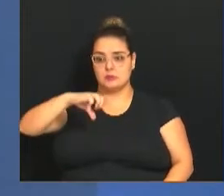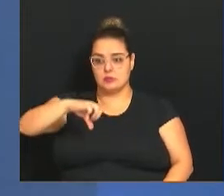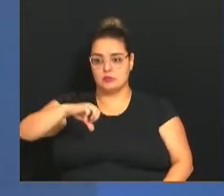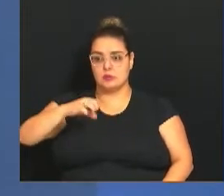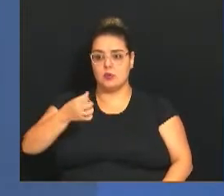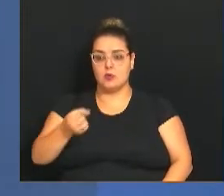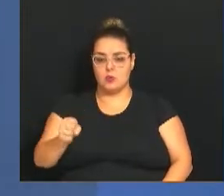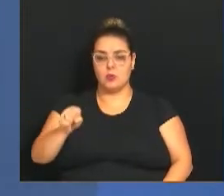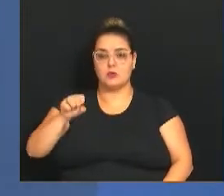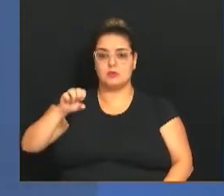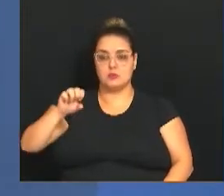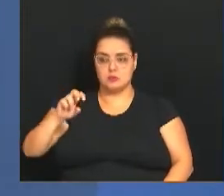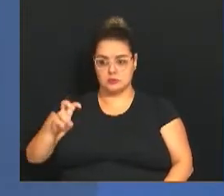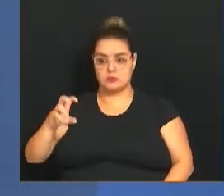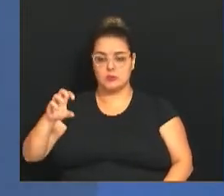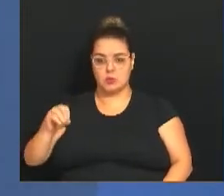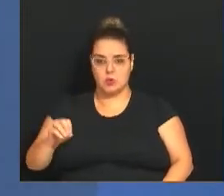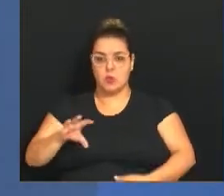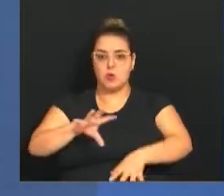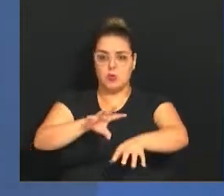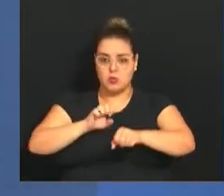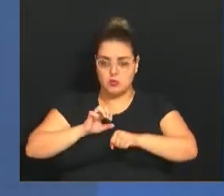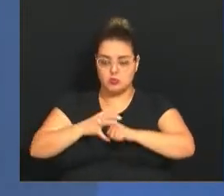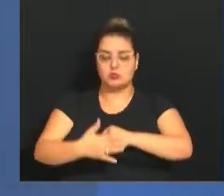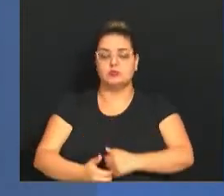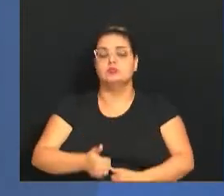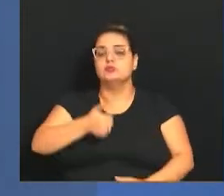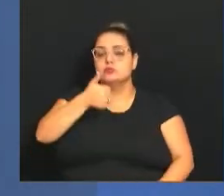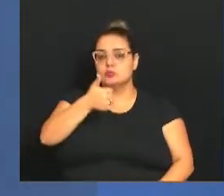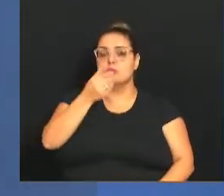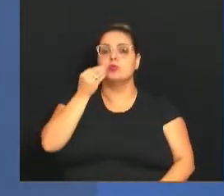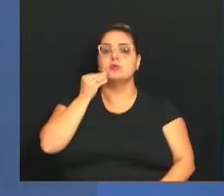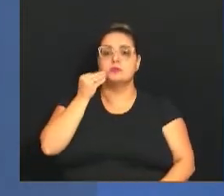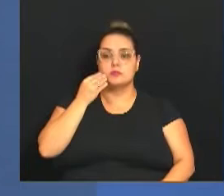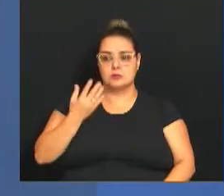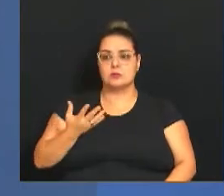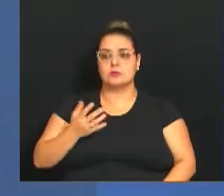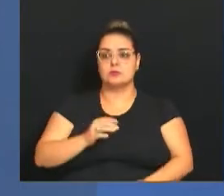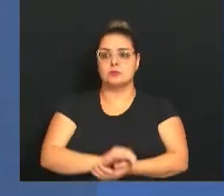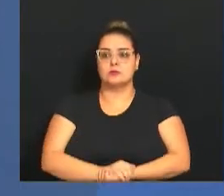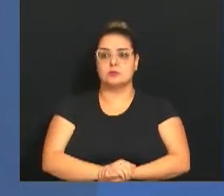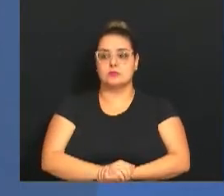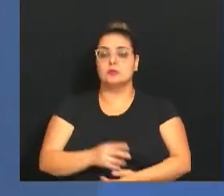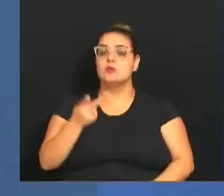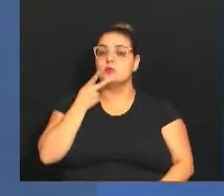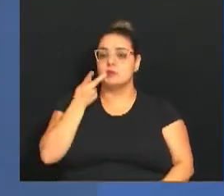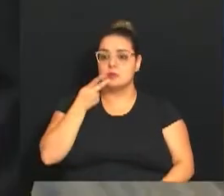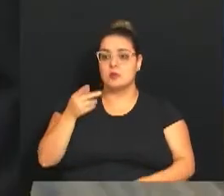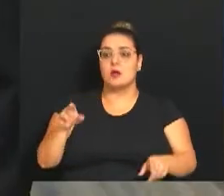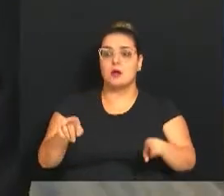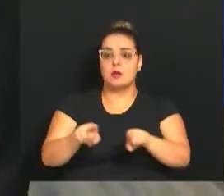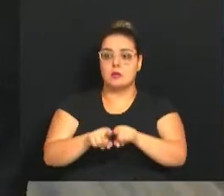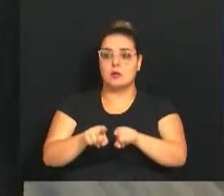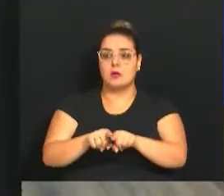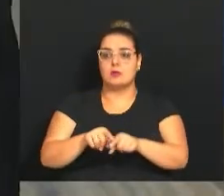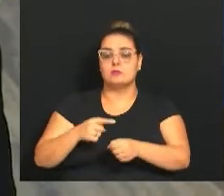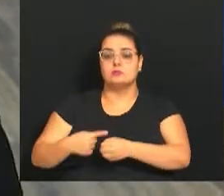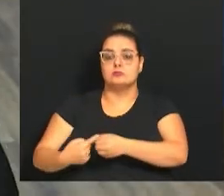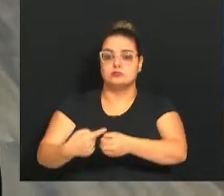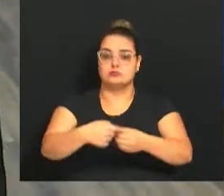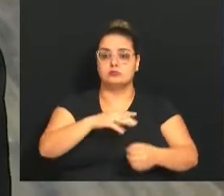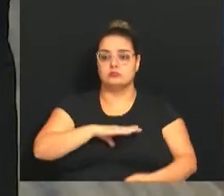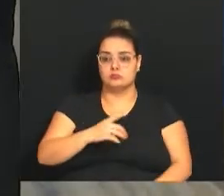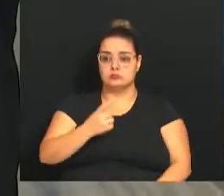5.159.850 casos confirmados desde o início da pandemia da Covid-19. Vamos falar agora da região metropolitana de Campinas,